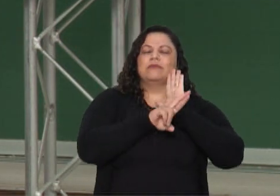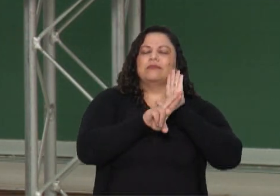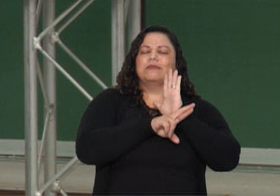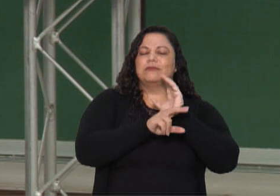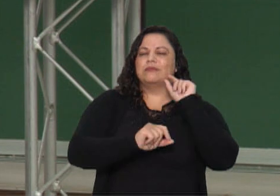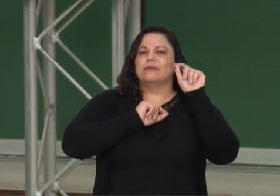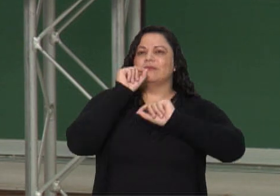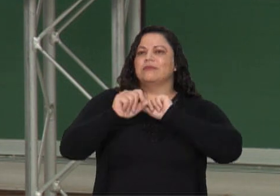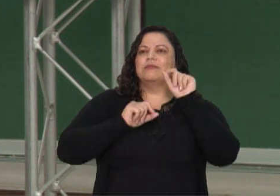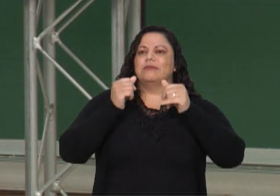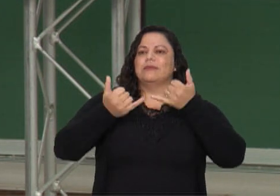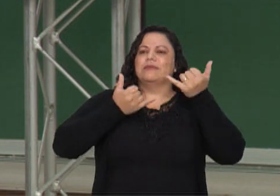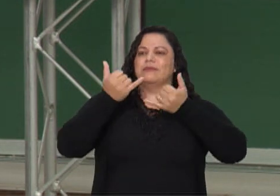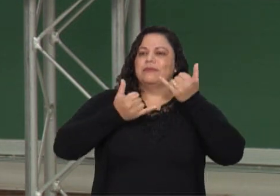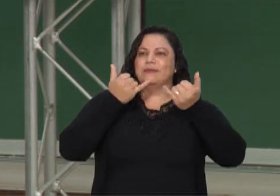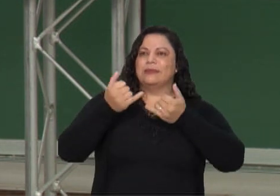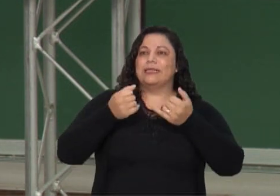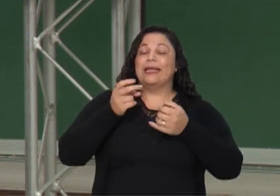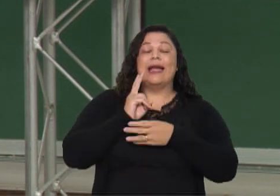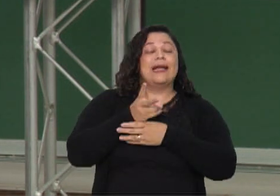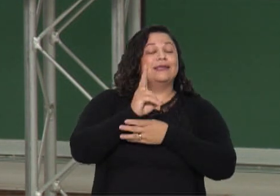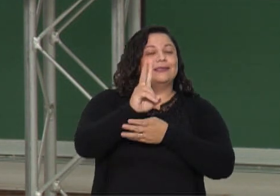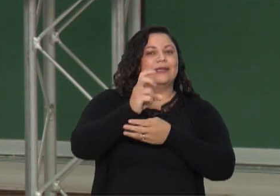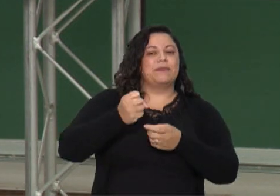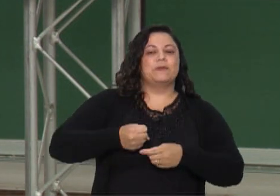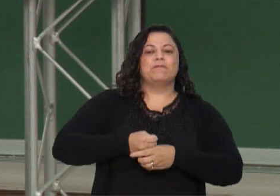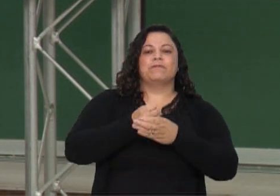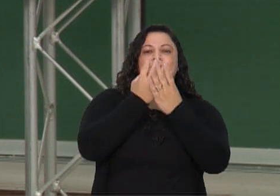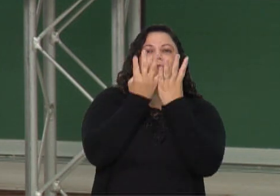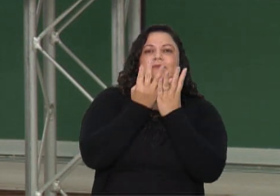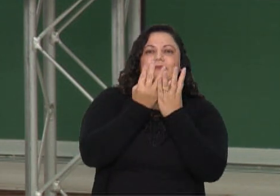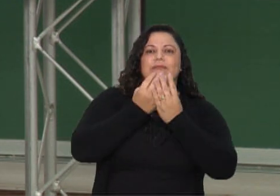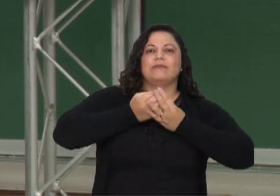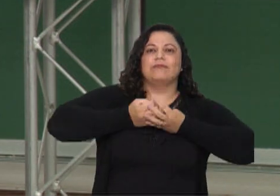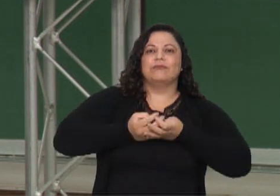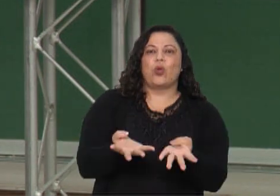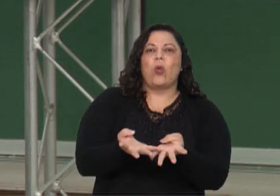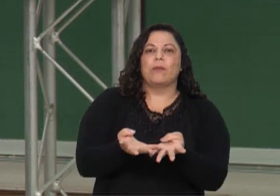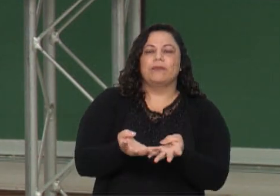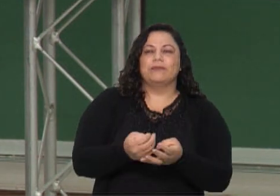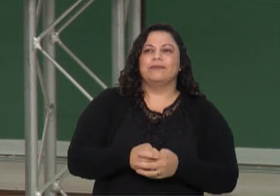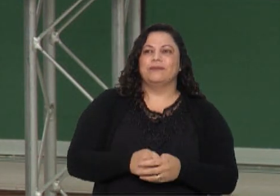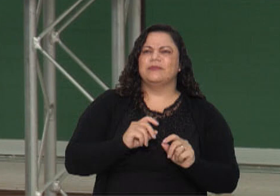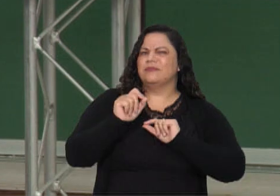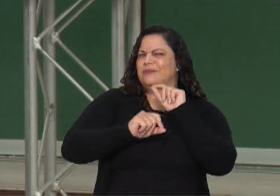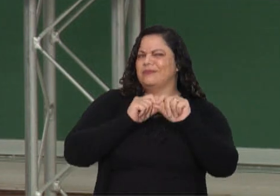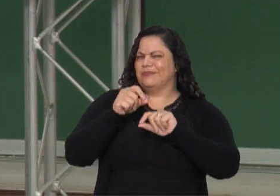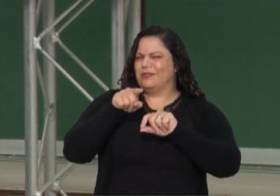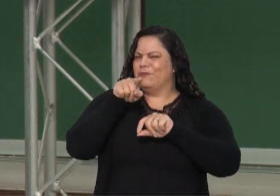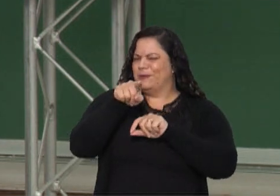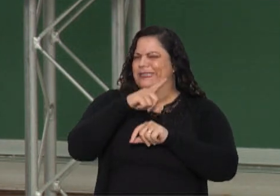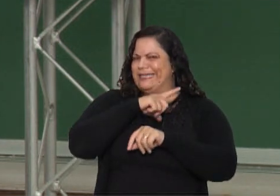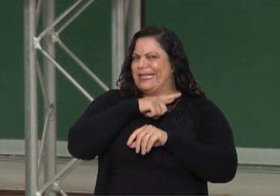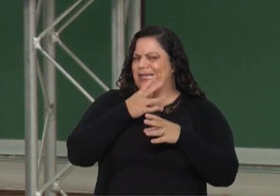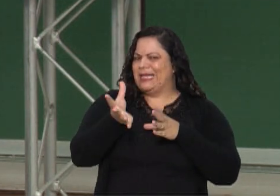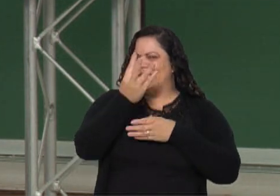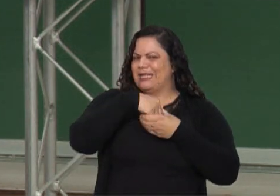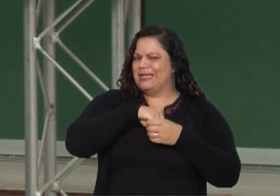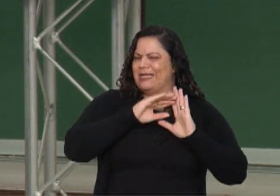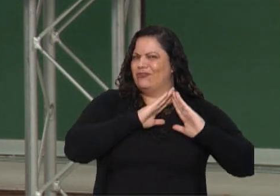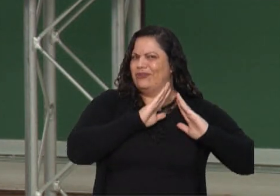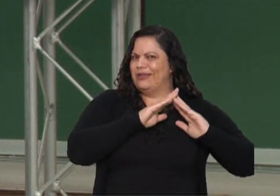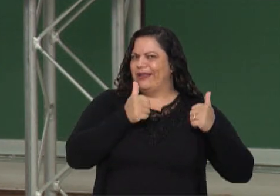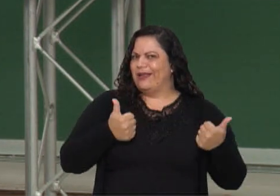jogar sem ter varetinhas coloridas. O que você acha da ideia? Será que você tem aí na sua casa? Aposto que você vai sair correndo quando eu te